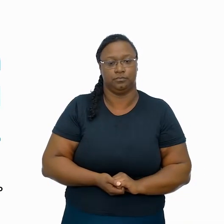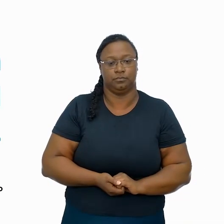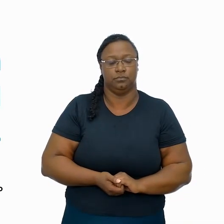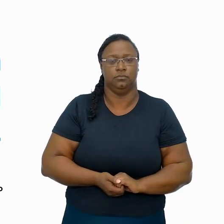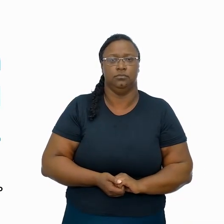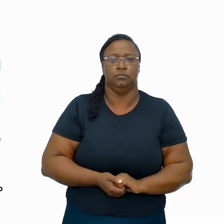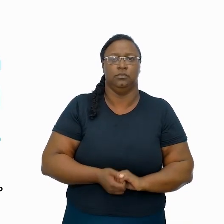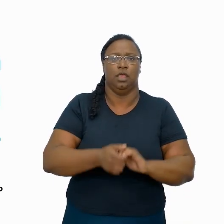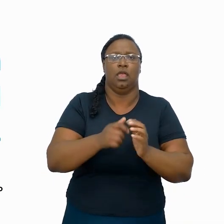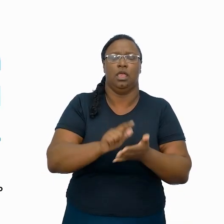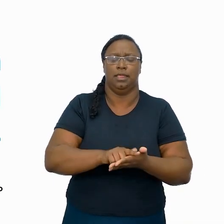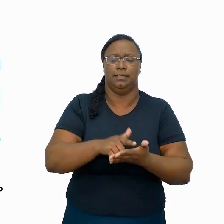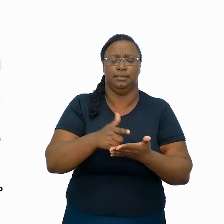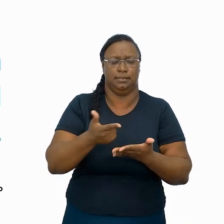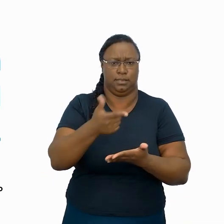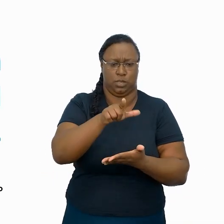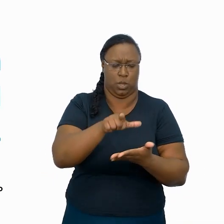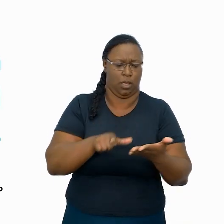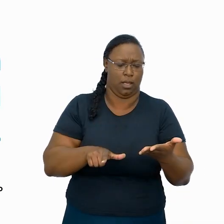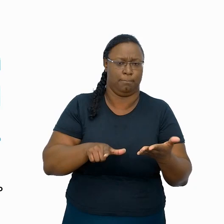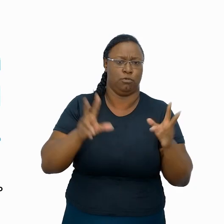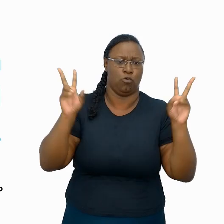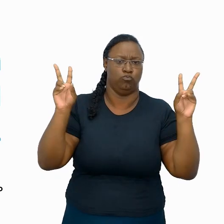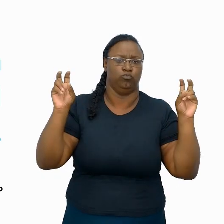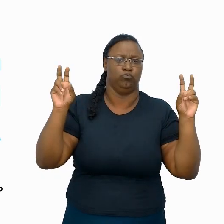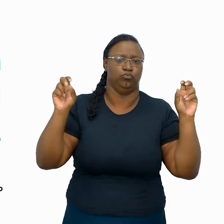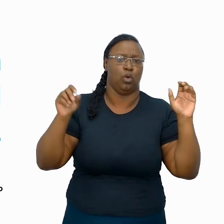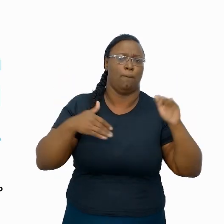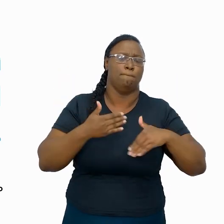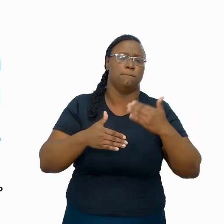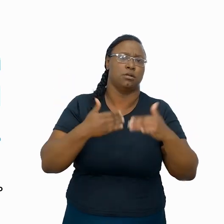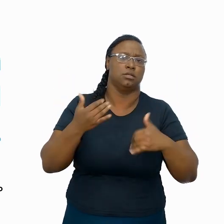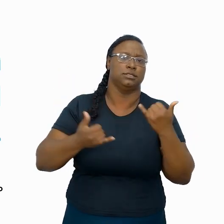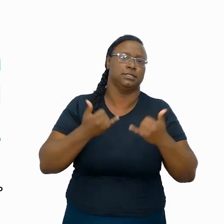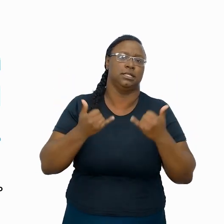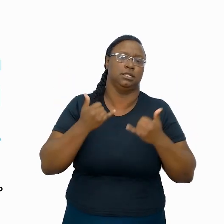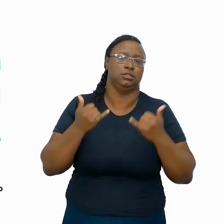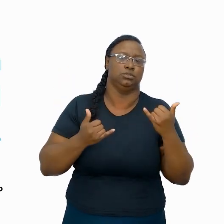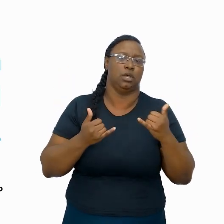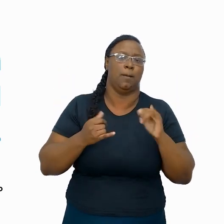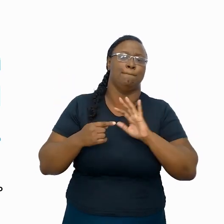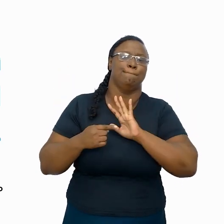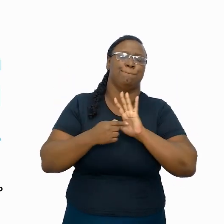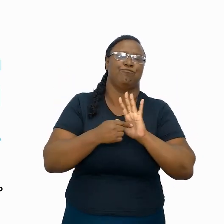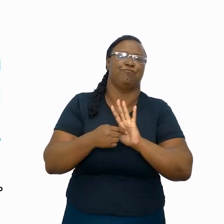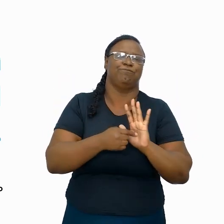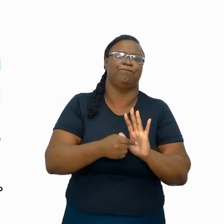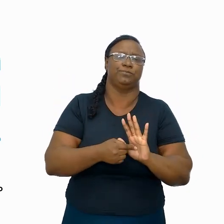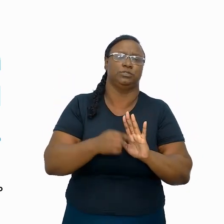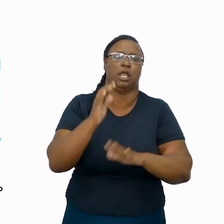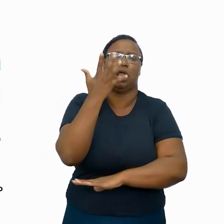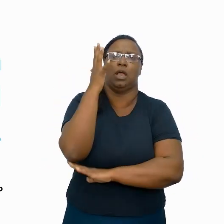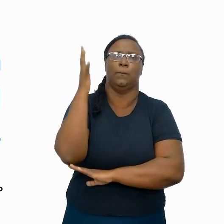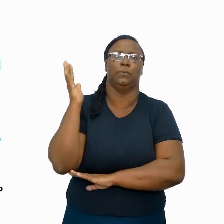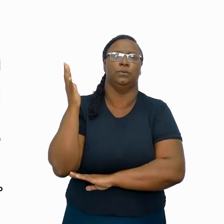né, o título, né, Produção de Energia e seus impactos ambientais. Na capa,